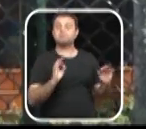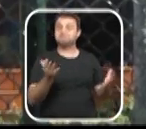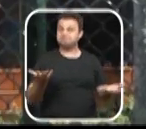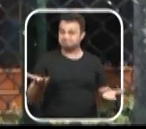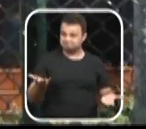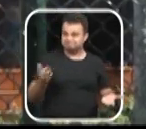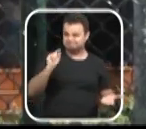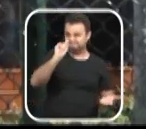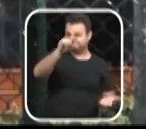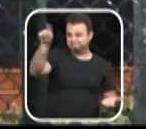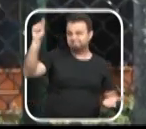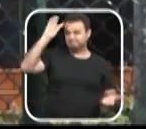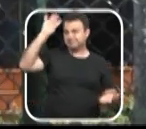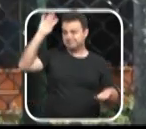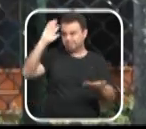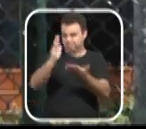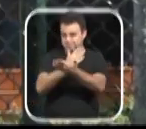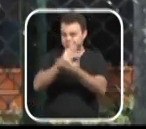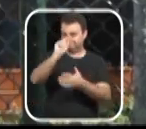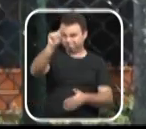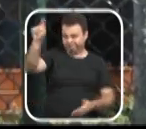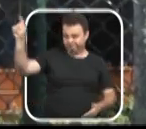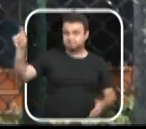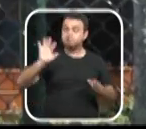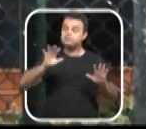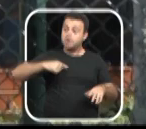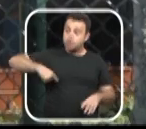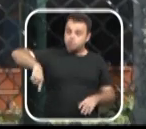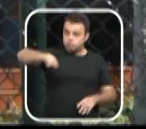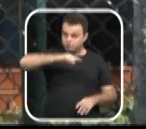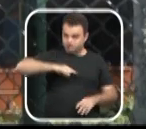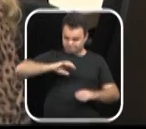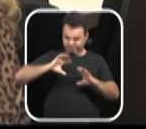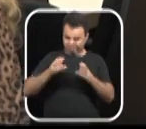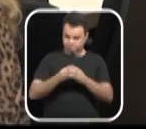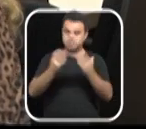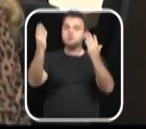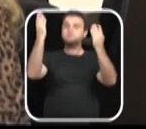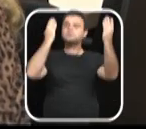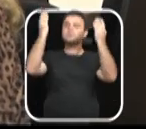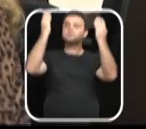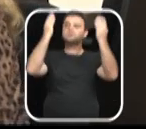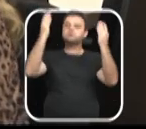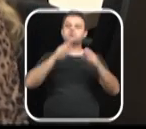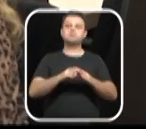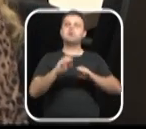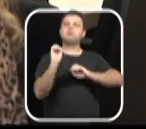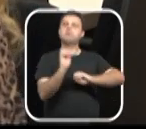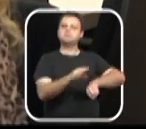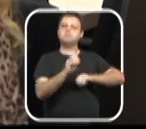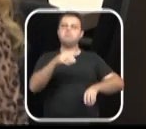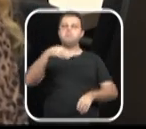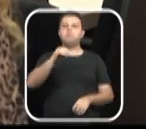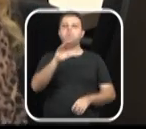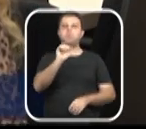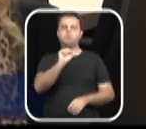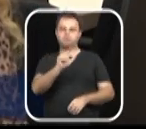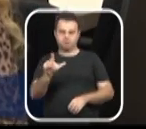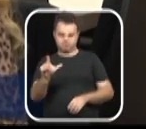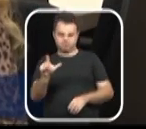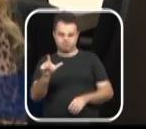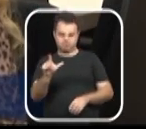E o que nós da área da psicologia, da educação moral, nós enxergamos